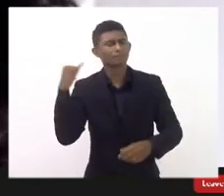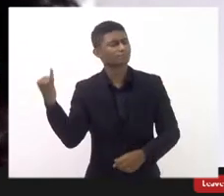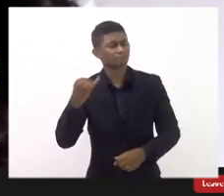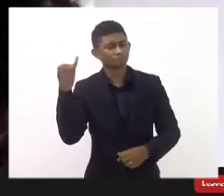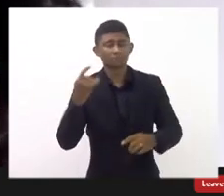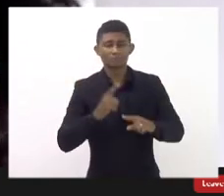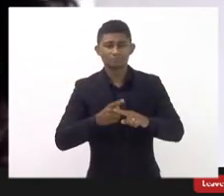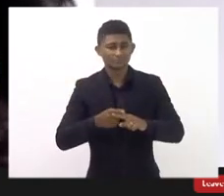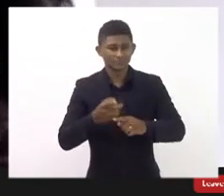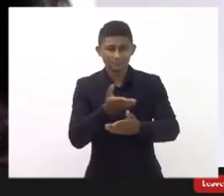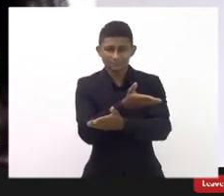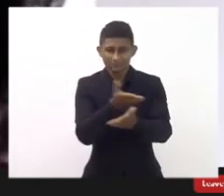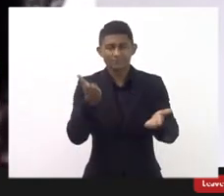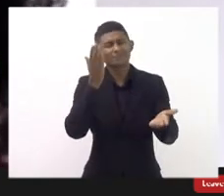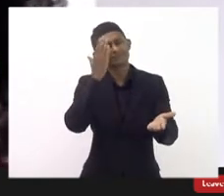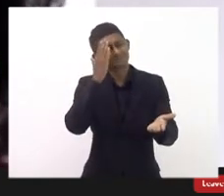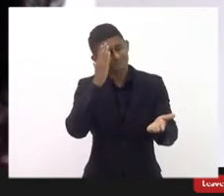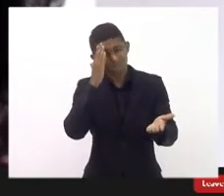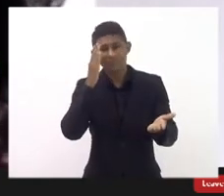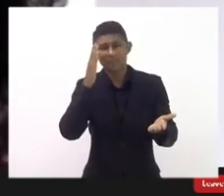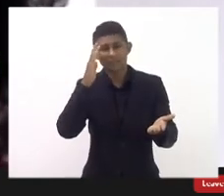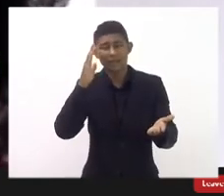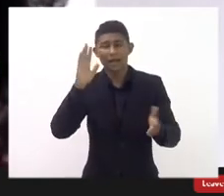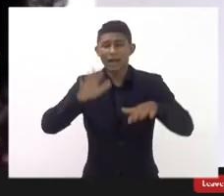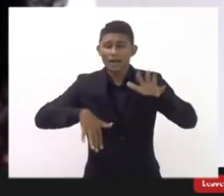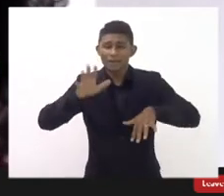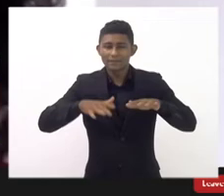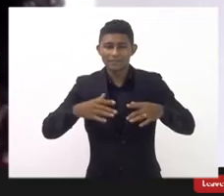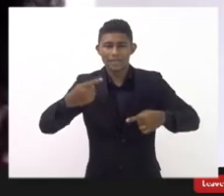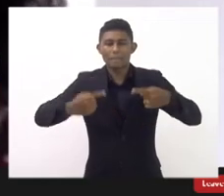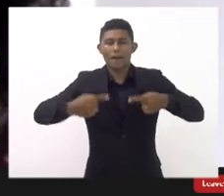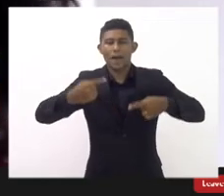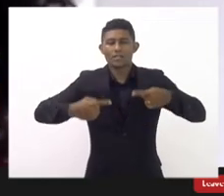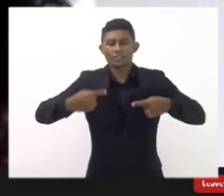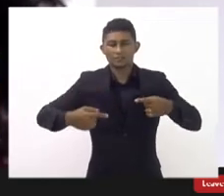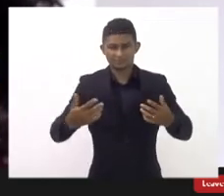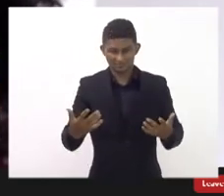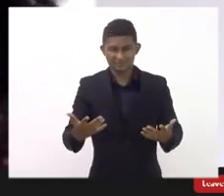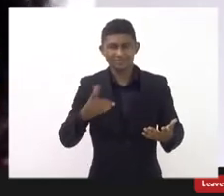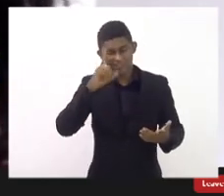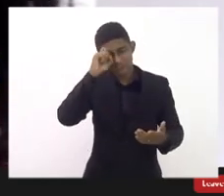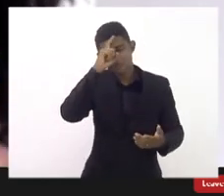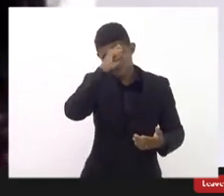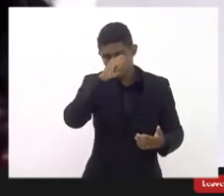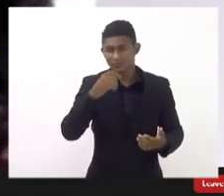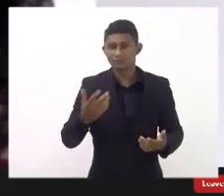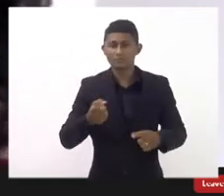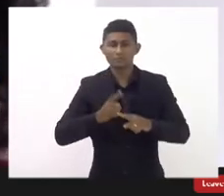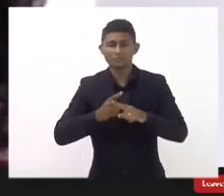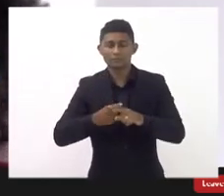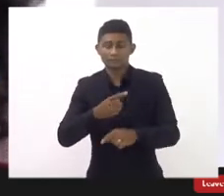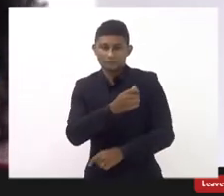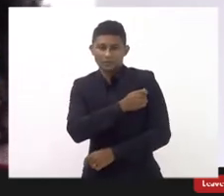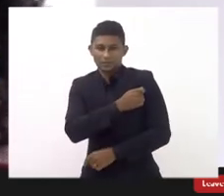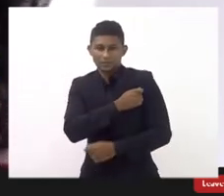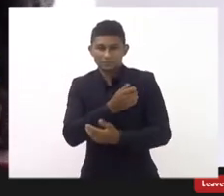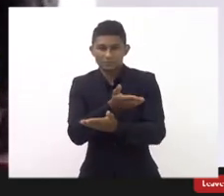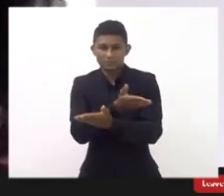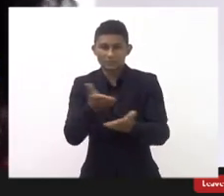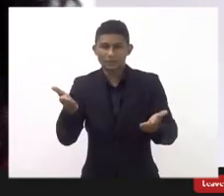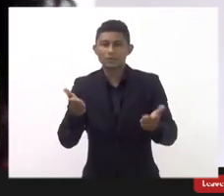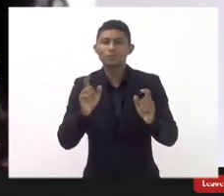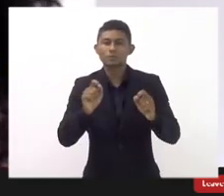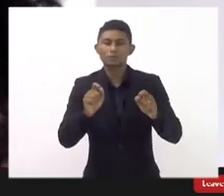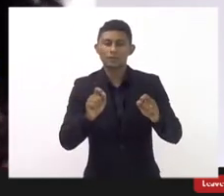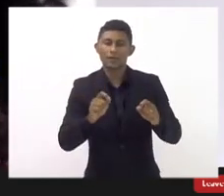estudantil difícil de trazer para debate político, para luta política, porque, enfim, são estudantes na sua maioria do curso